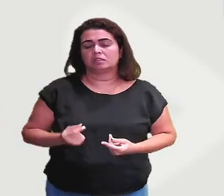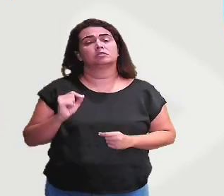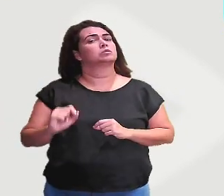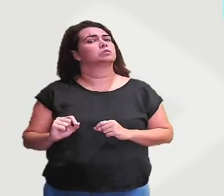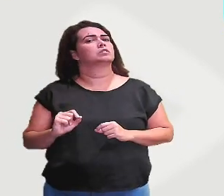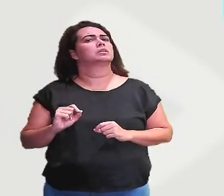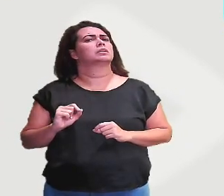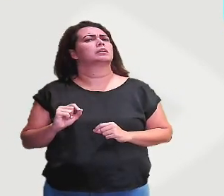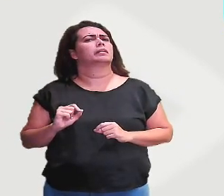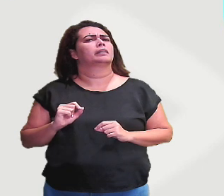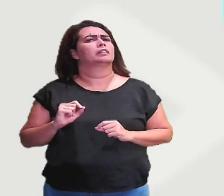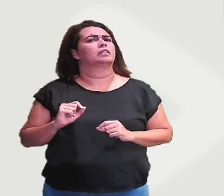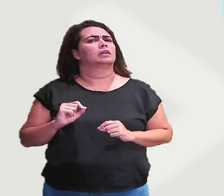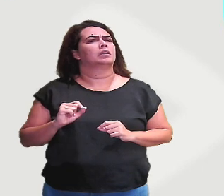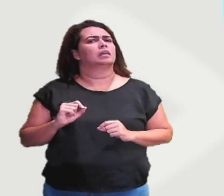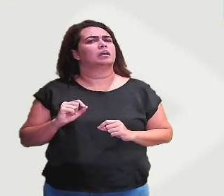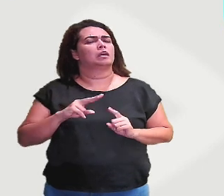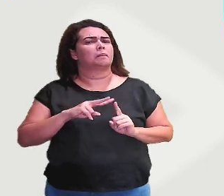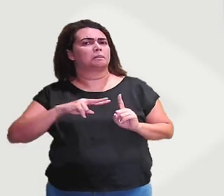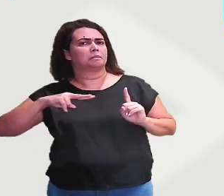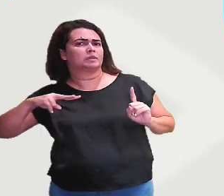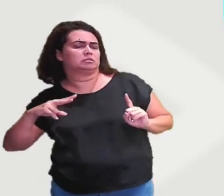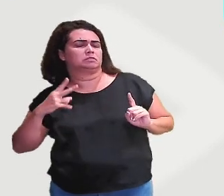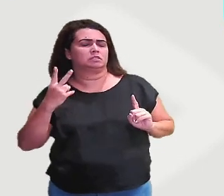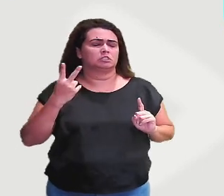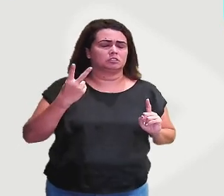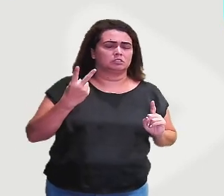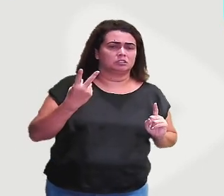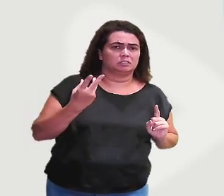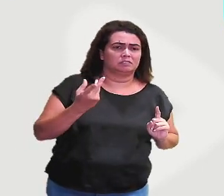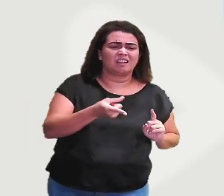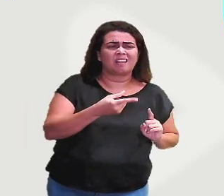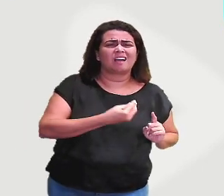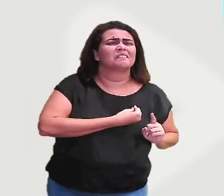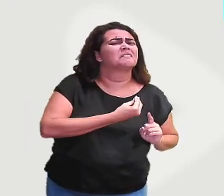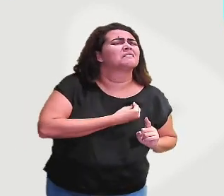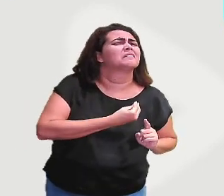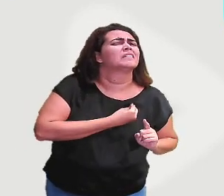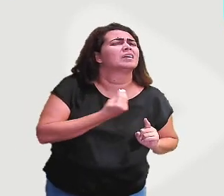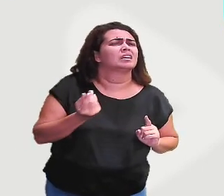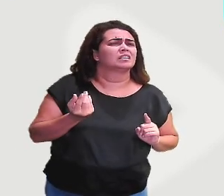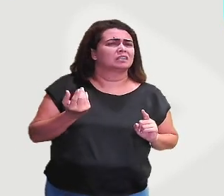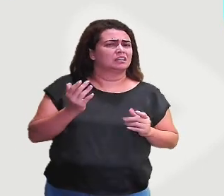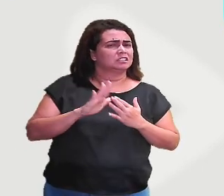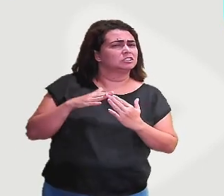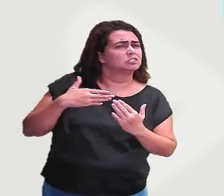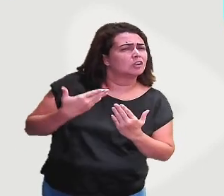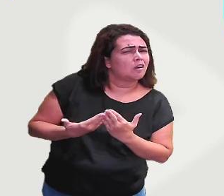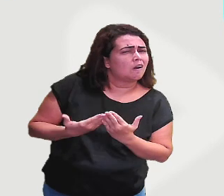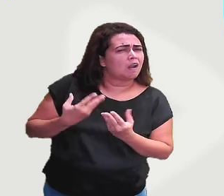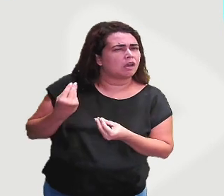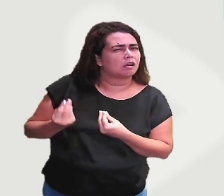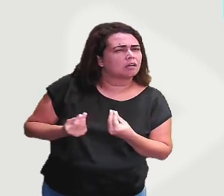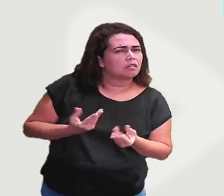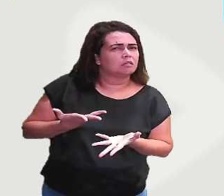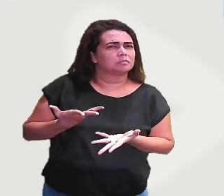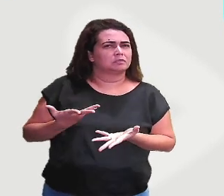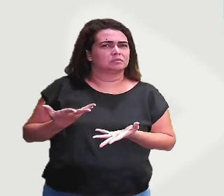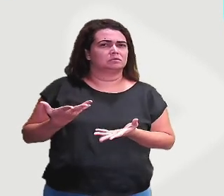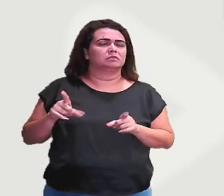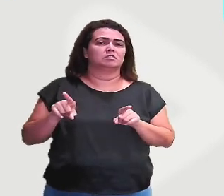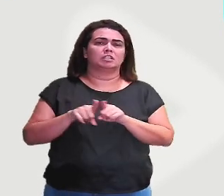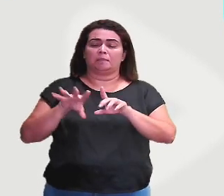essas coisas, como está a população, como é que ela vive, qual é a qualidade de vida que ela tem. A renda per